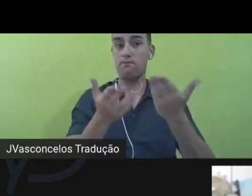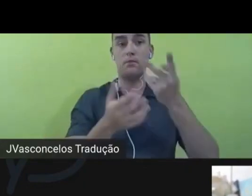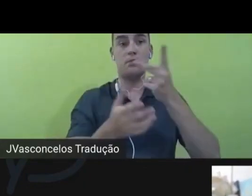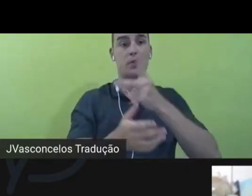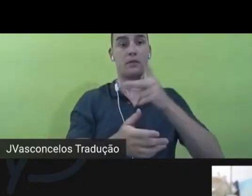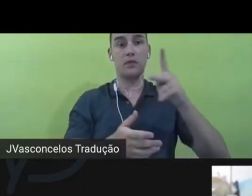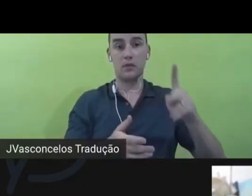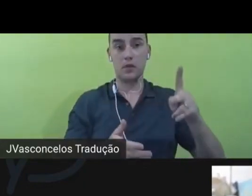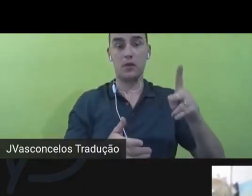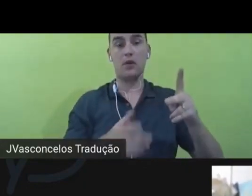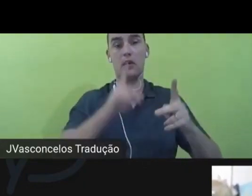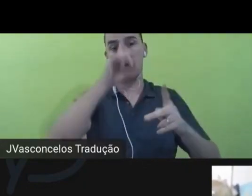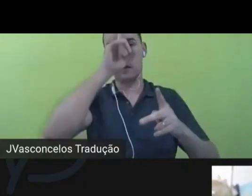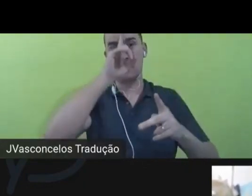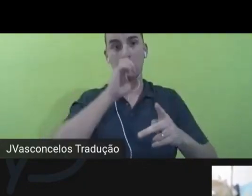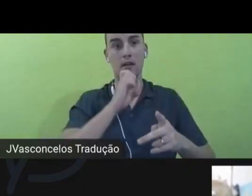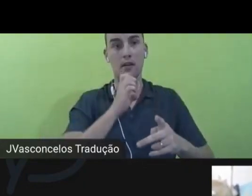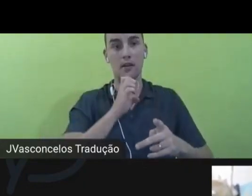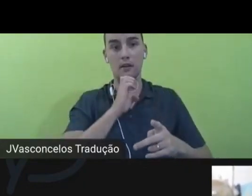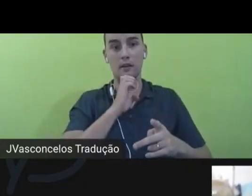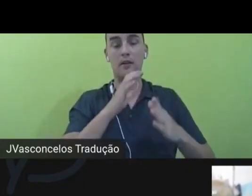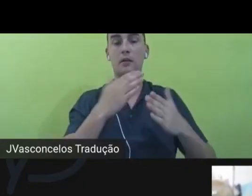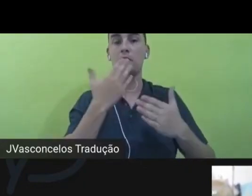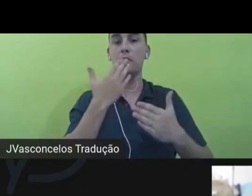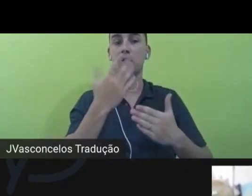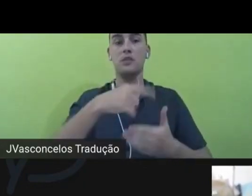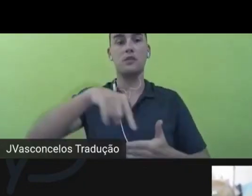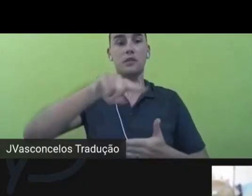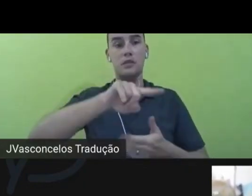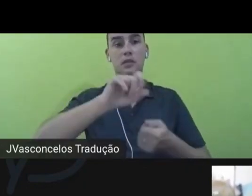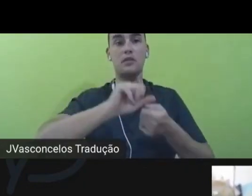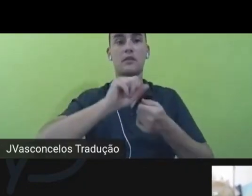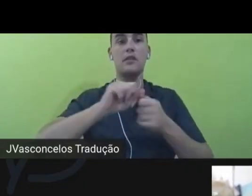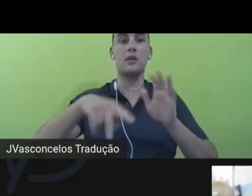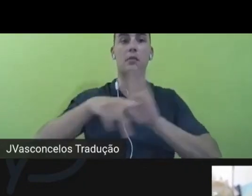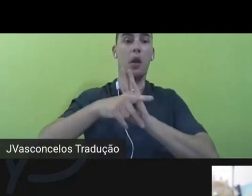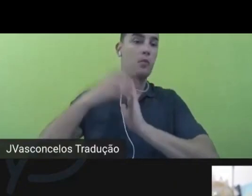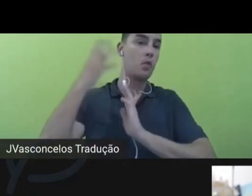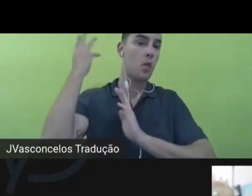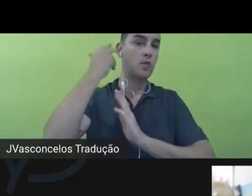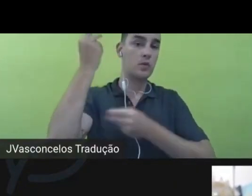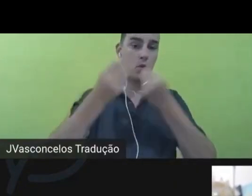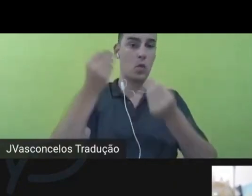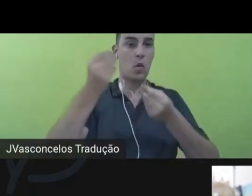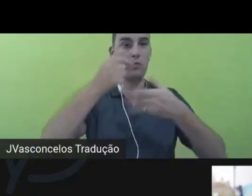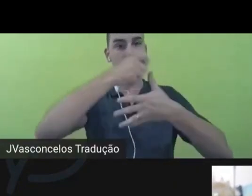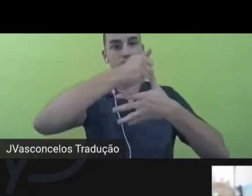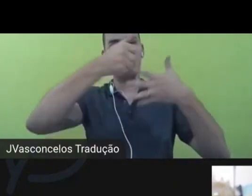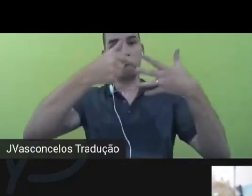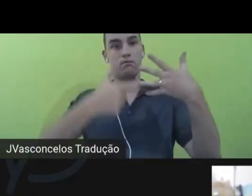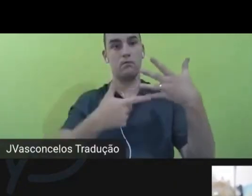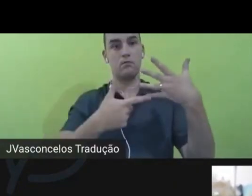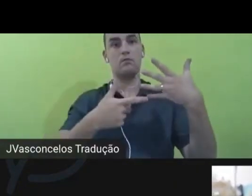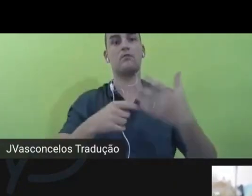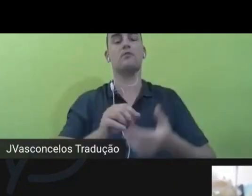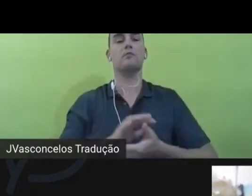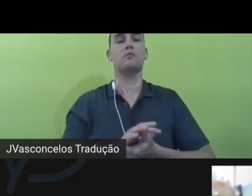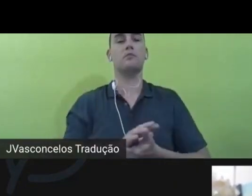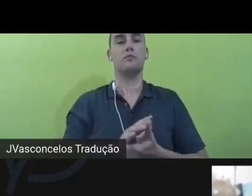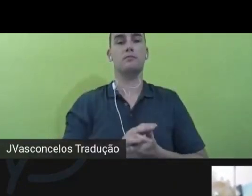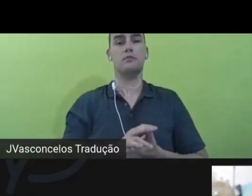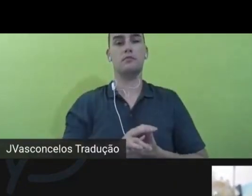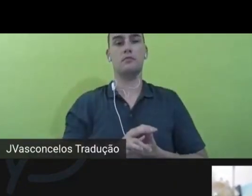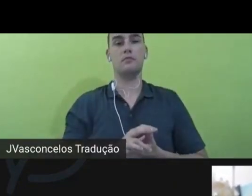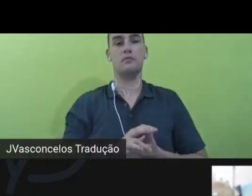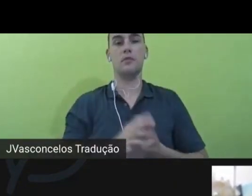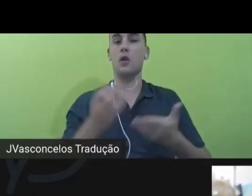Edicleia e pedimos também que a senhora faça a sua audiodescrição. Muito obrigada, professora Edicleia, por estar conosco nessa